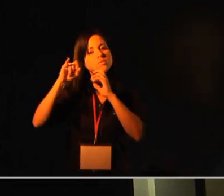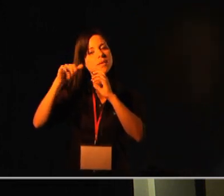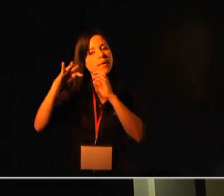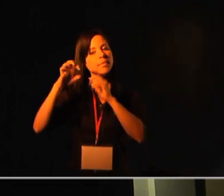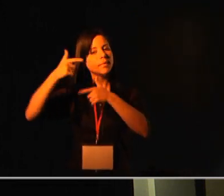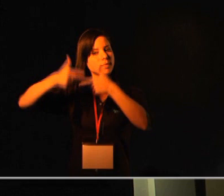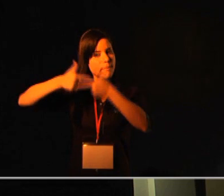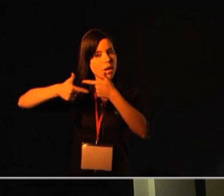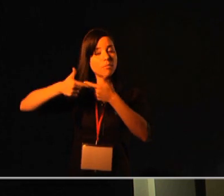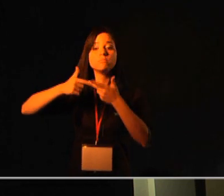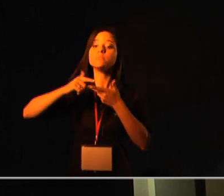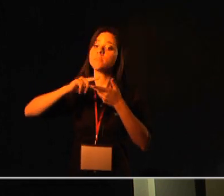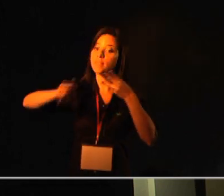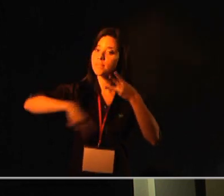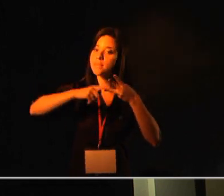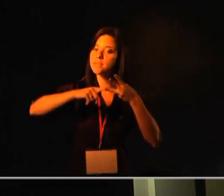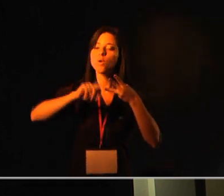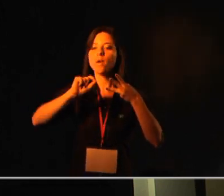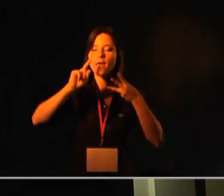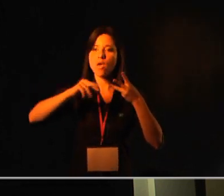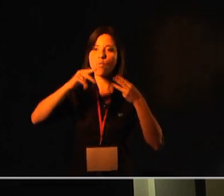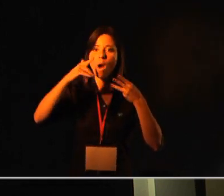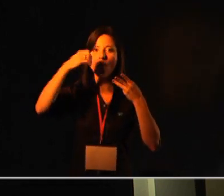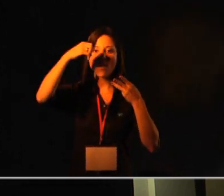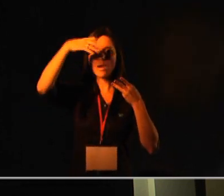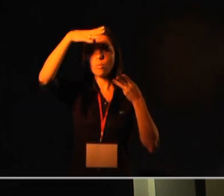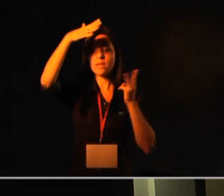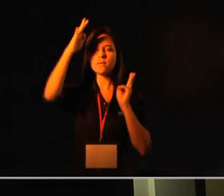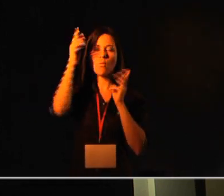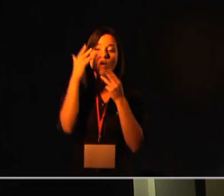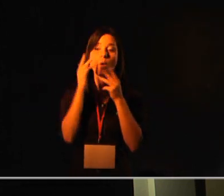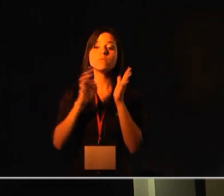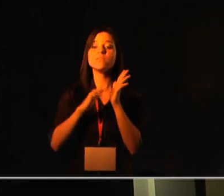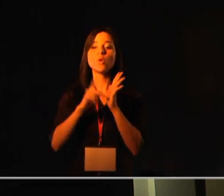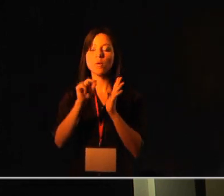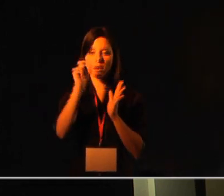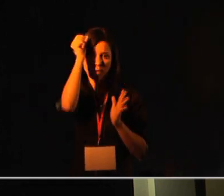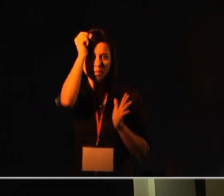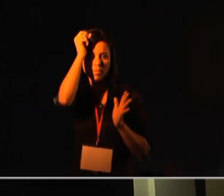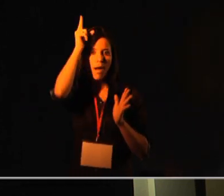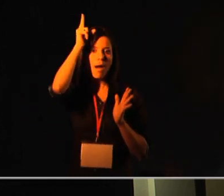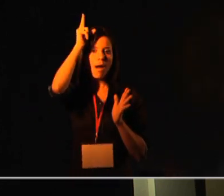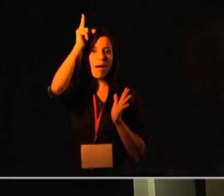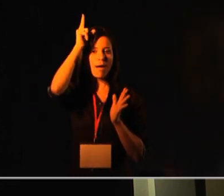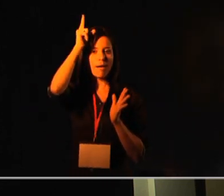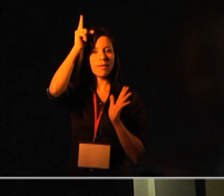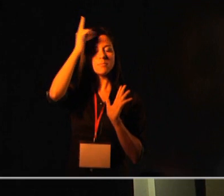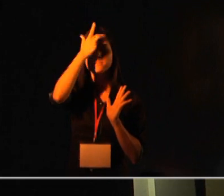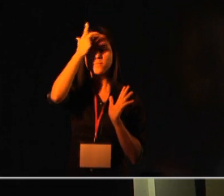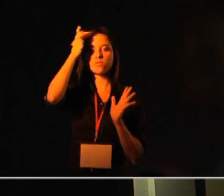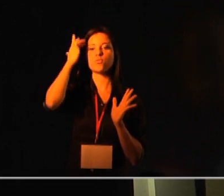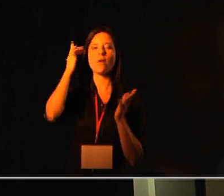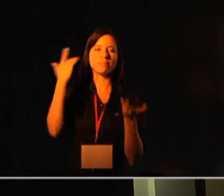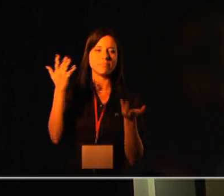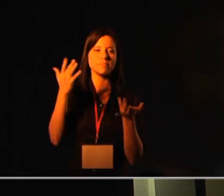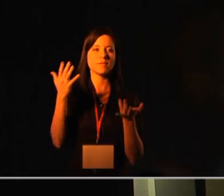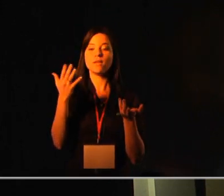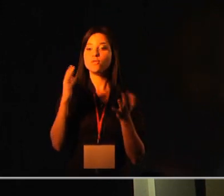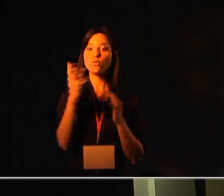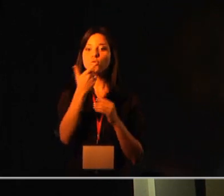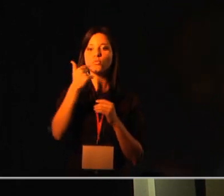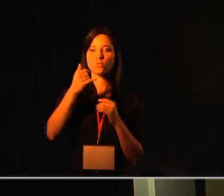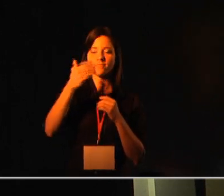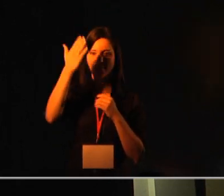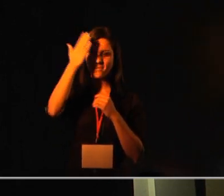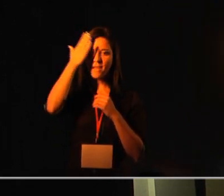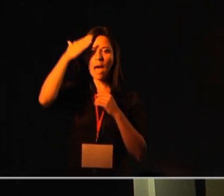que vem a terceira fase, que é a iluminação, que é a fase mais famosa, né, que é o momento eureka.